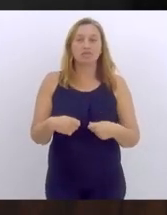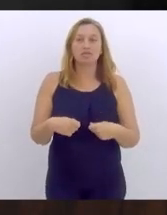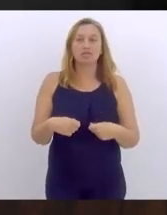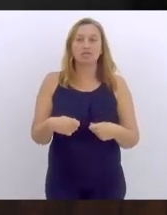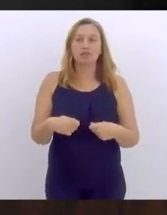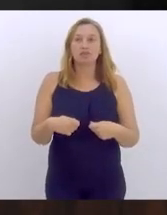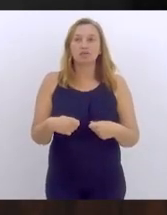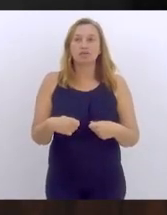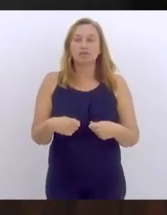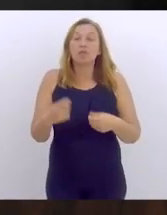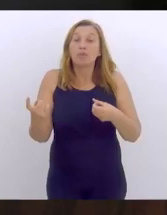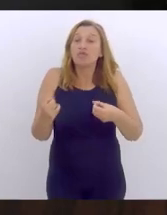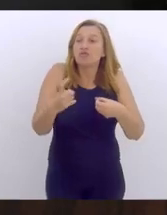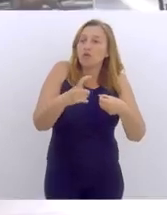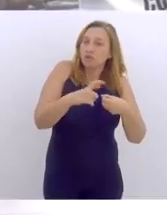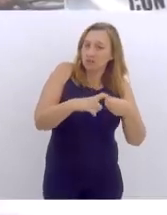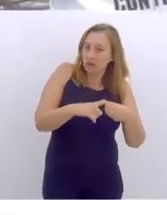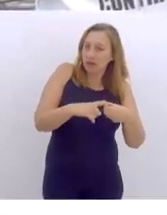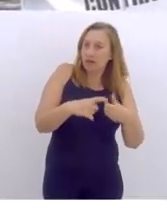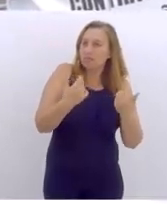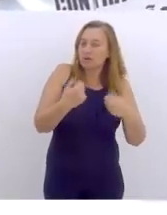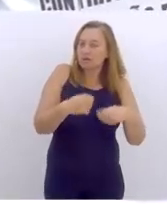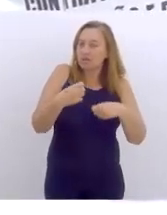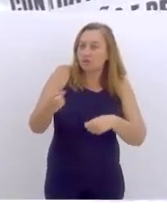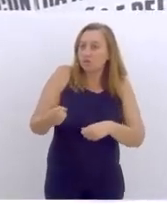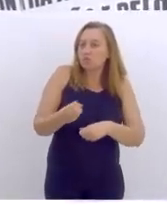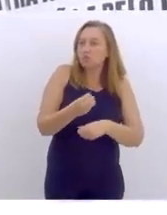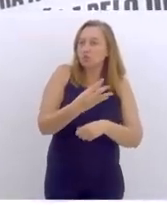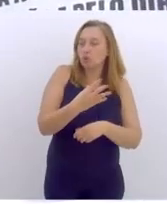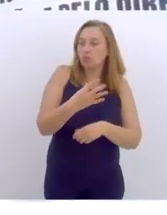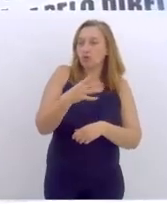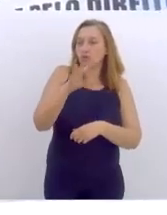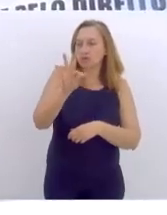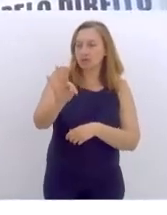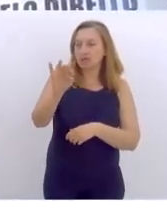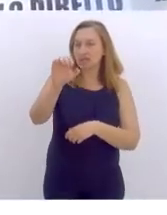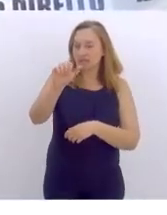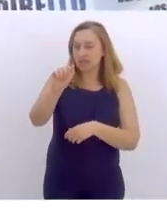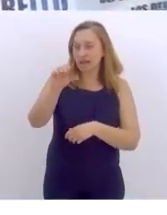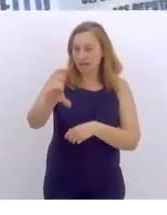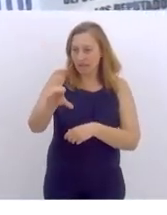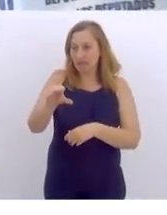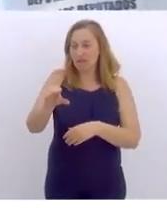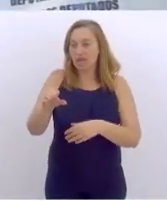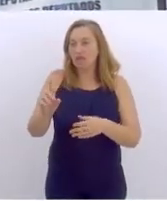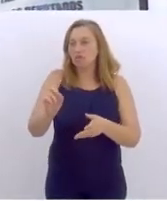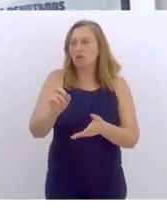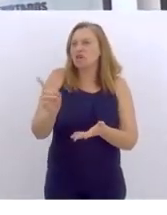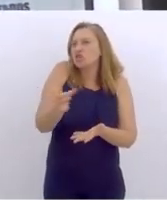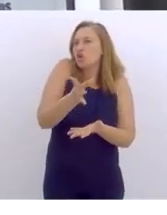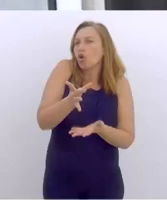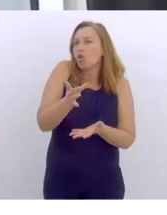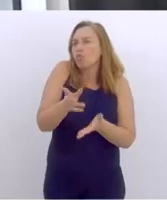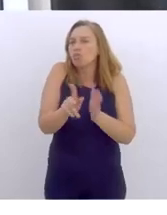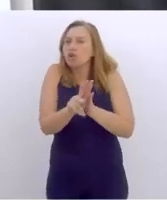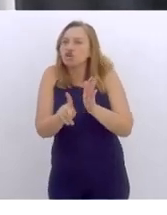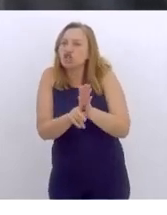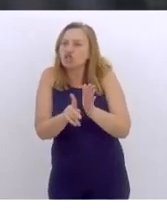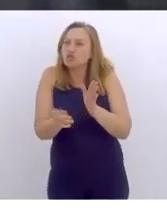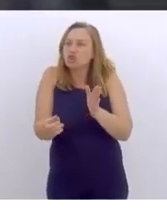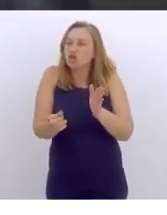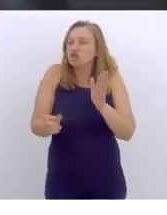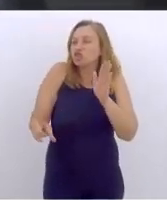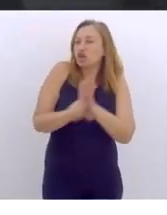Para a gente voltar, precisamos de um novo TAC. Não é um projeto de lei aqui que vai voltar atrás